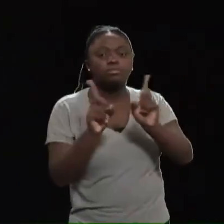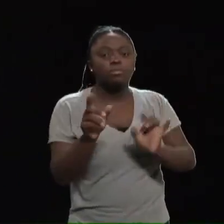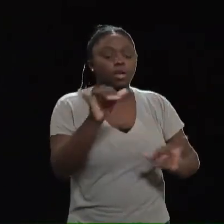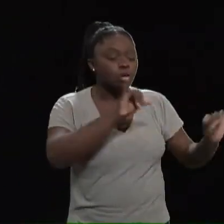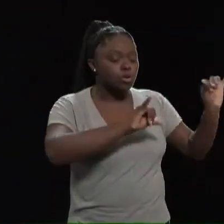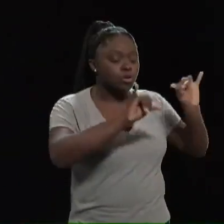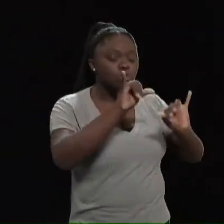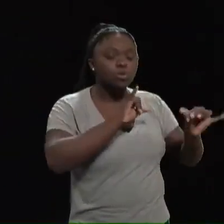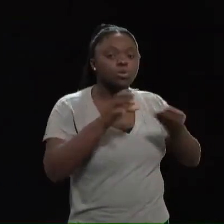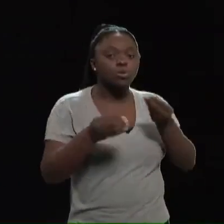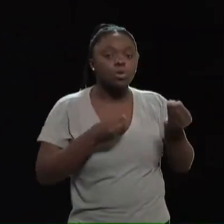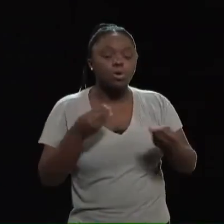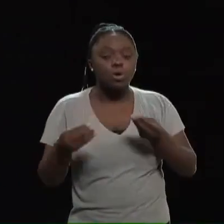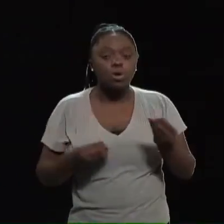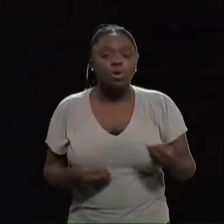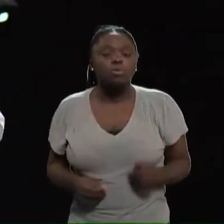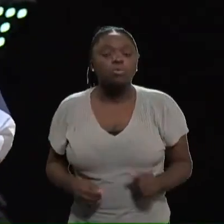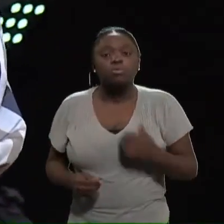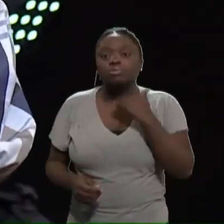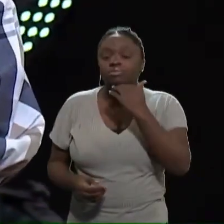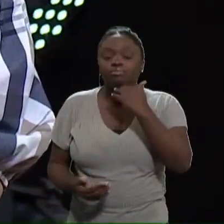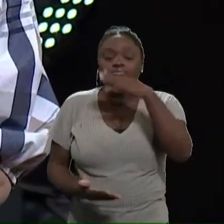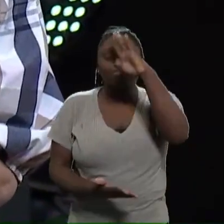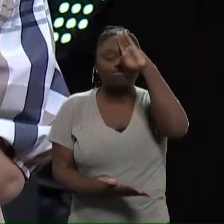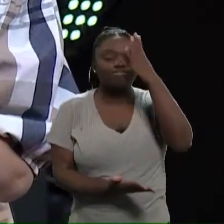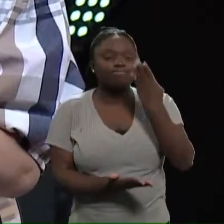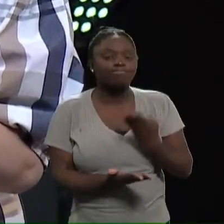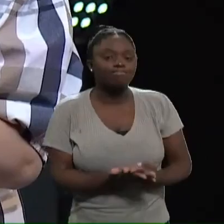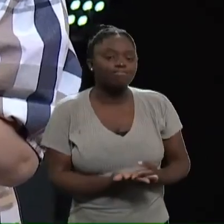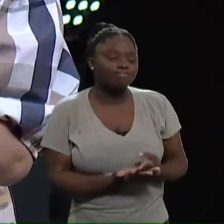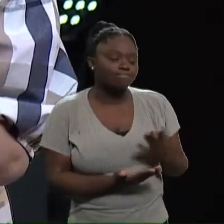ungido com um cenário de descredibilidade.